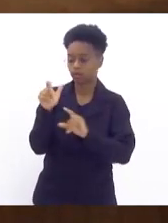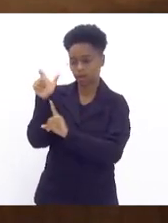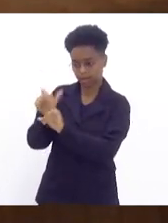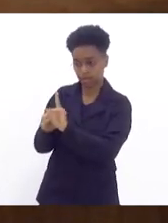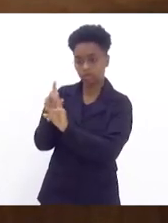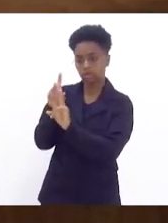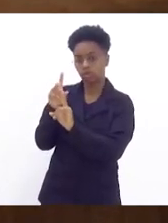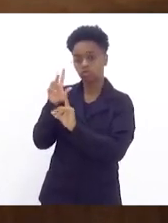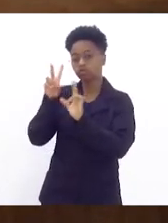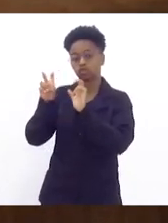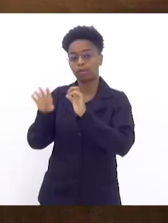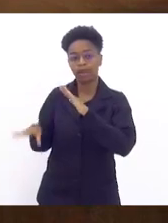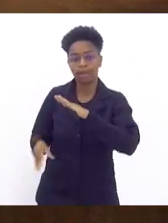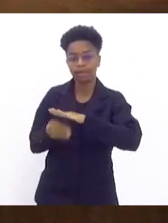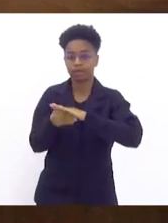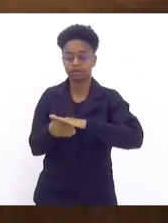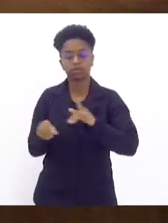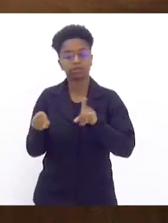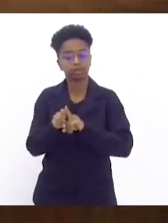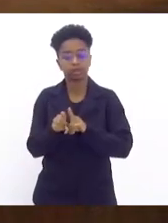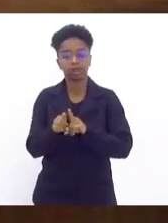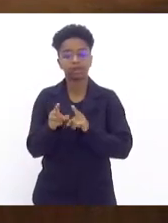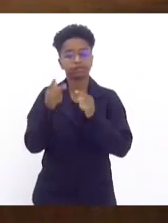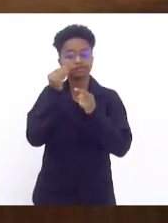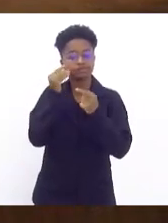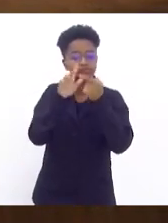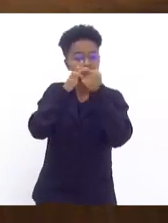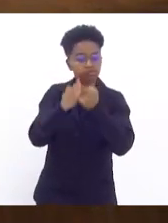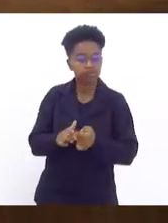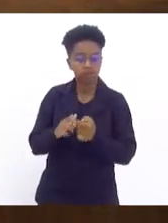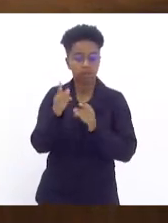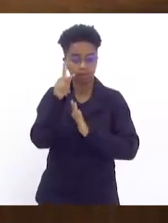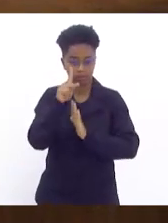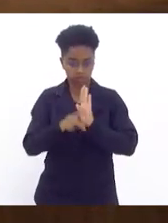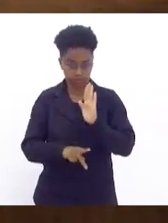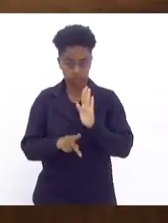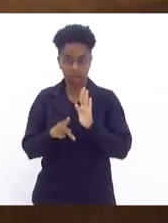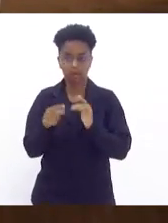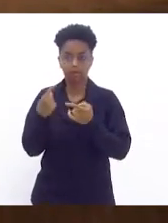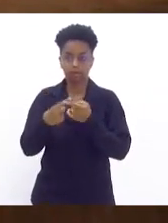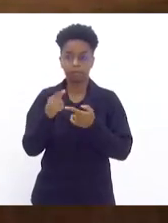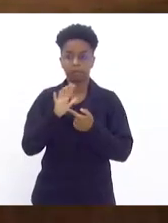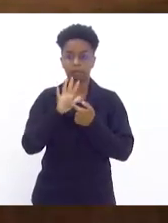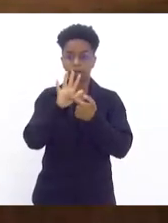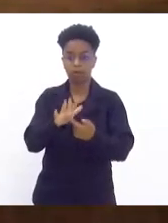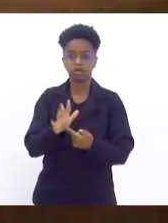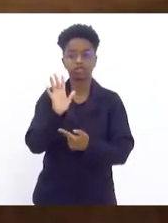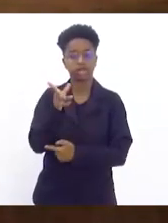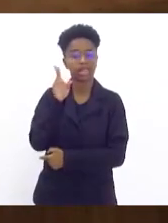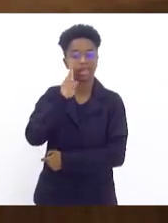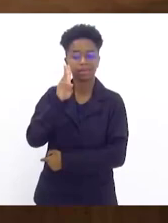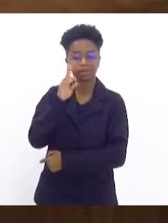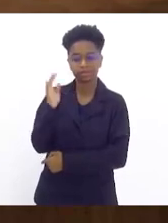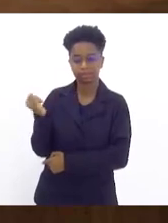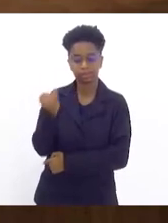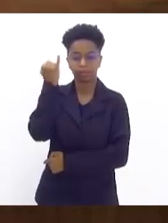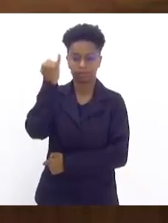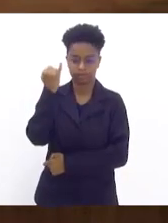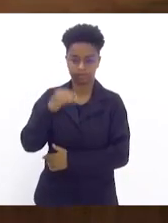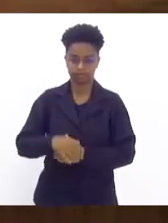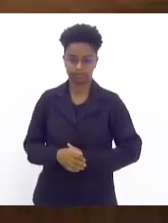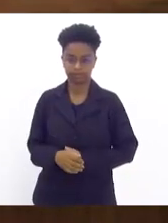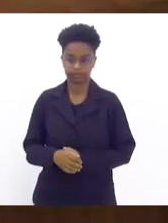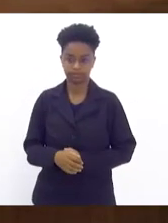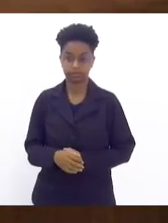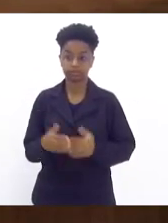a emenda feita e no sentido obviamente de aperfeiçoamento do projeto que já traz em si uma lembrança fundamental bom